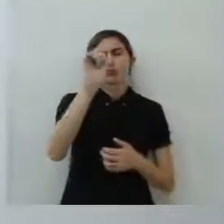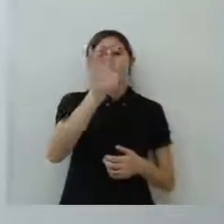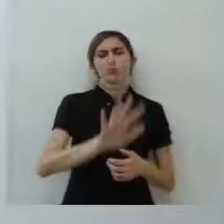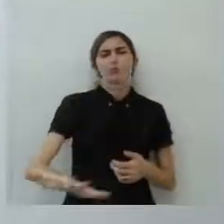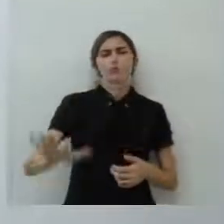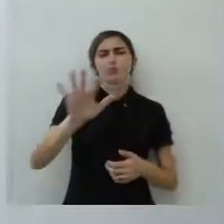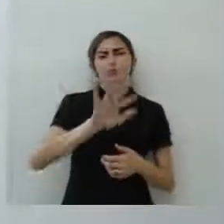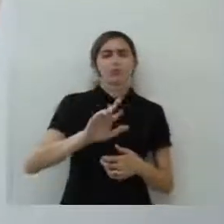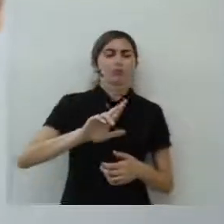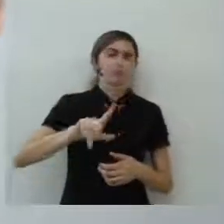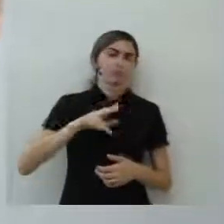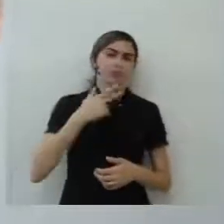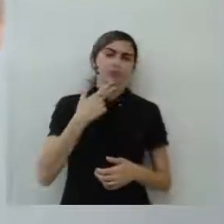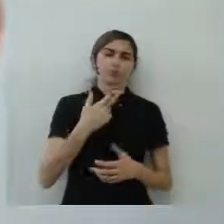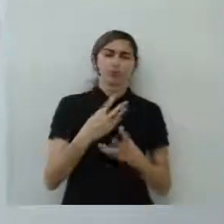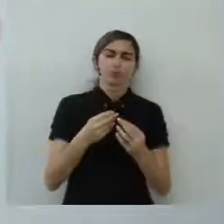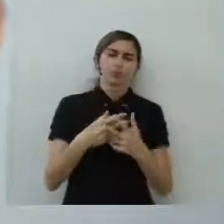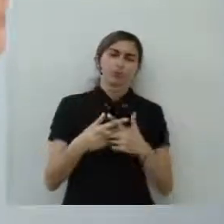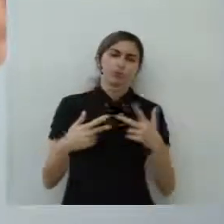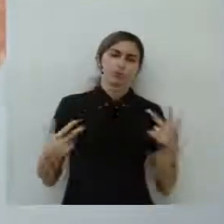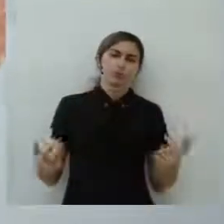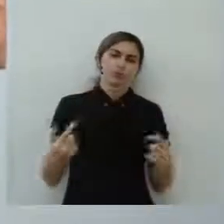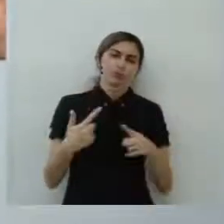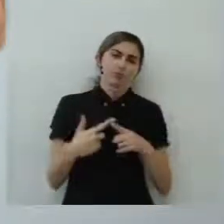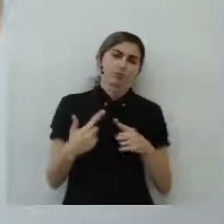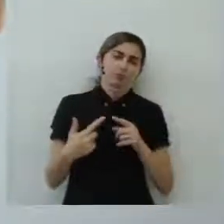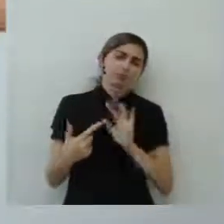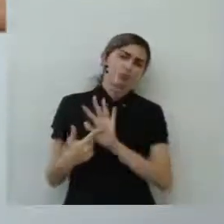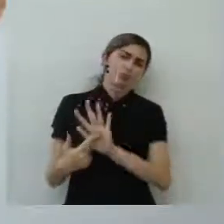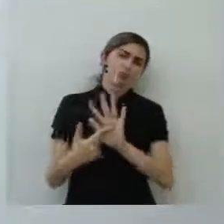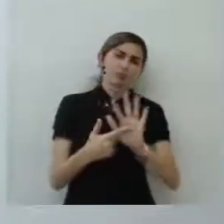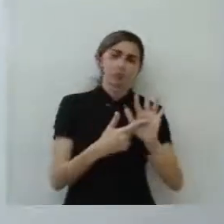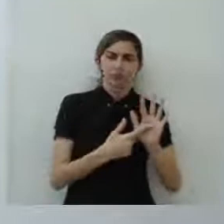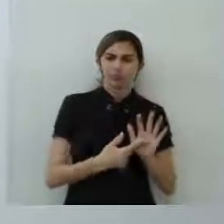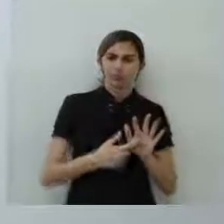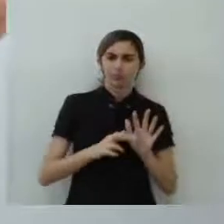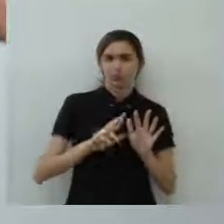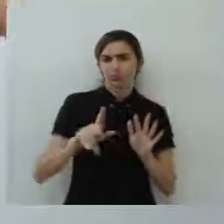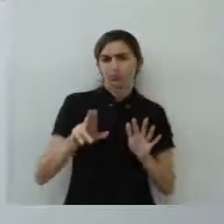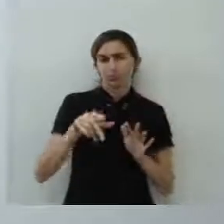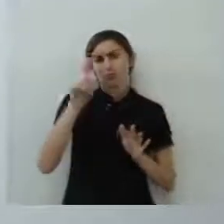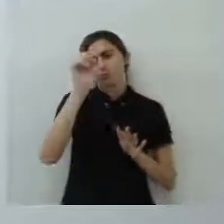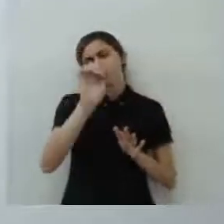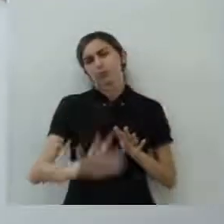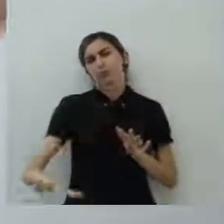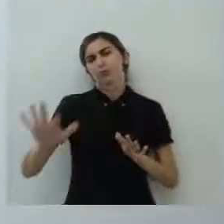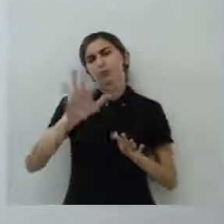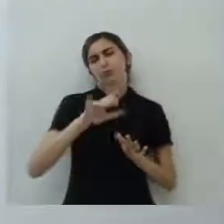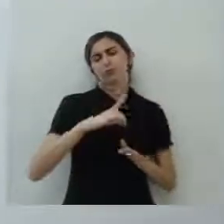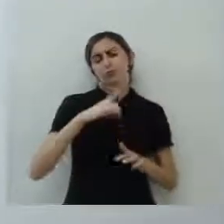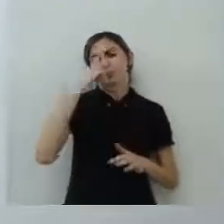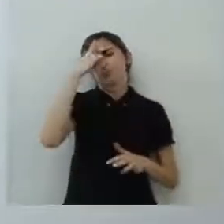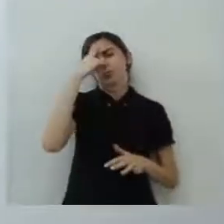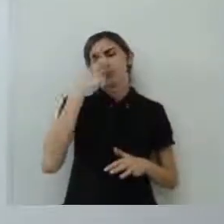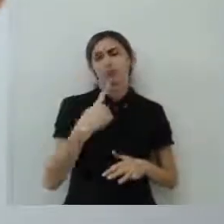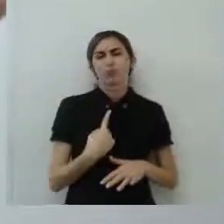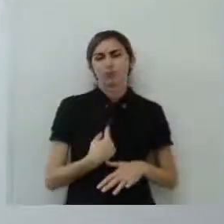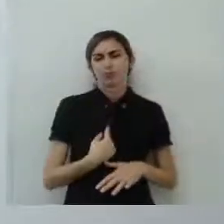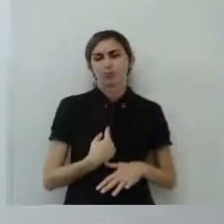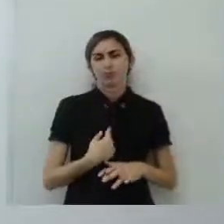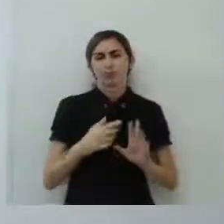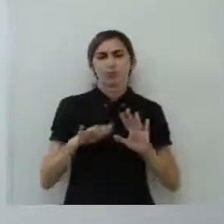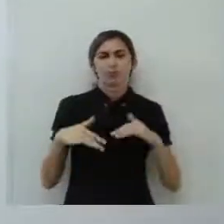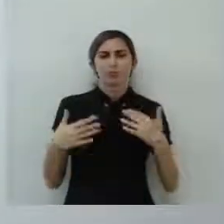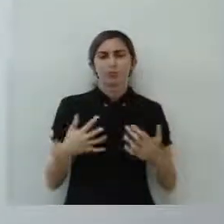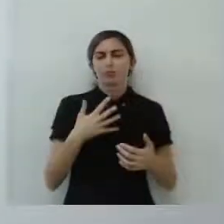primeira não diz muita coisa, porque vai mostrá-lo não a caráter. Ele tem todo um perfil, né? Pelo qual ele